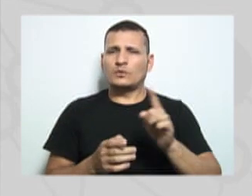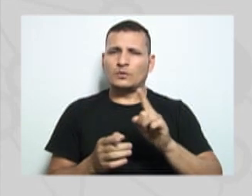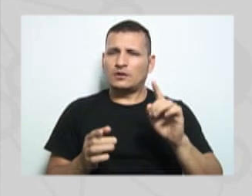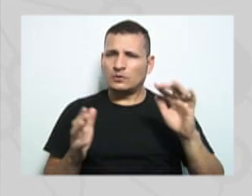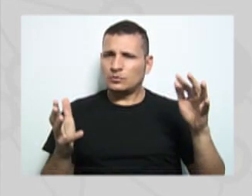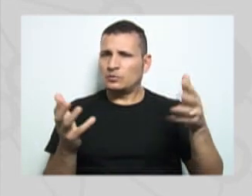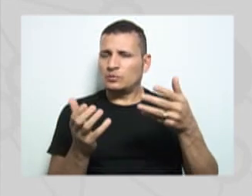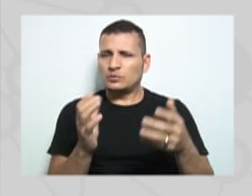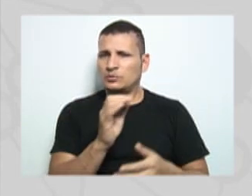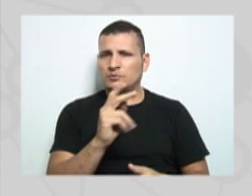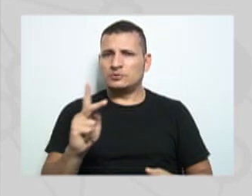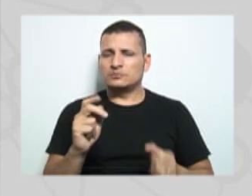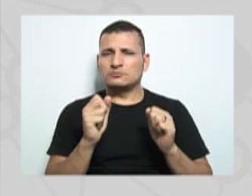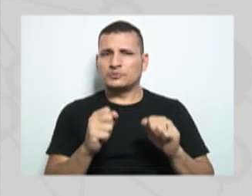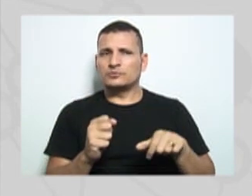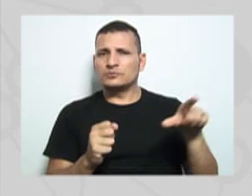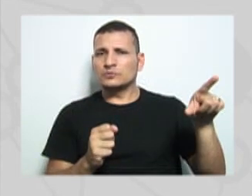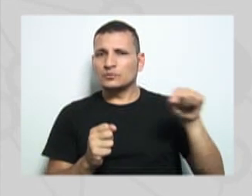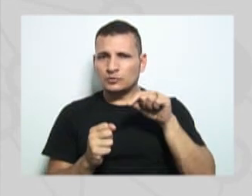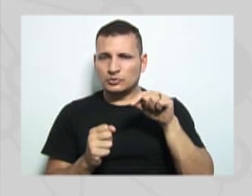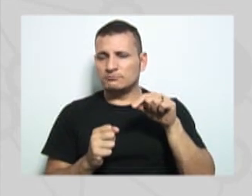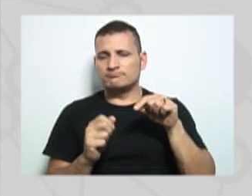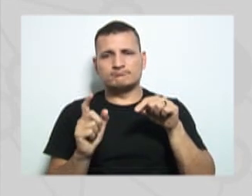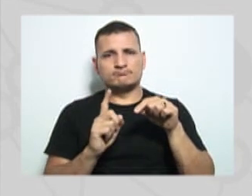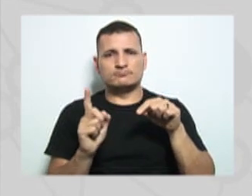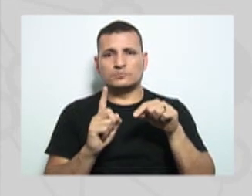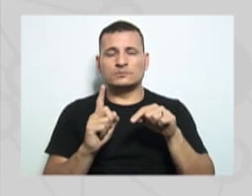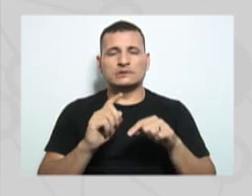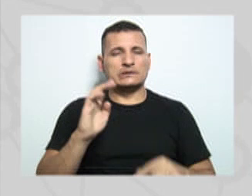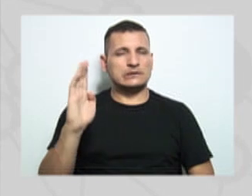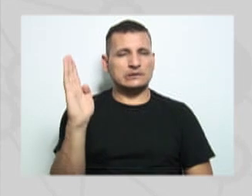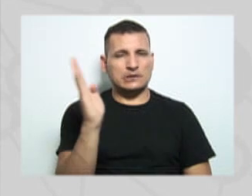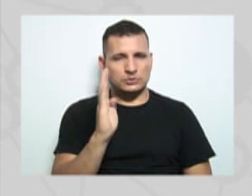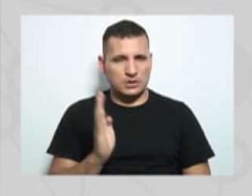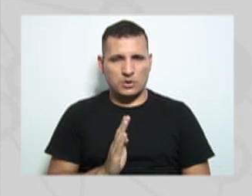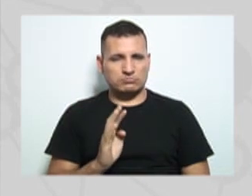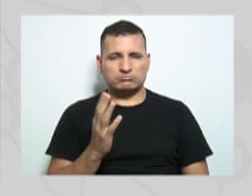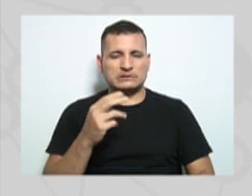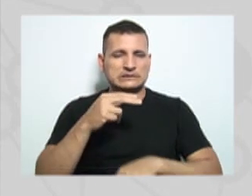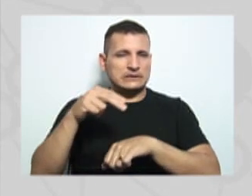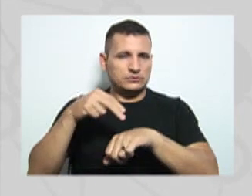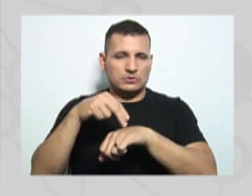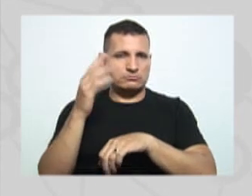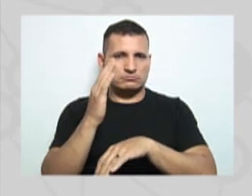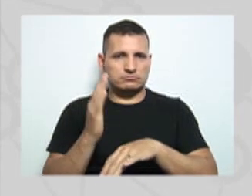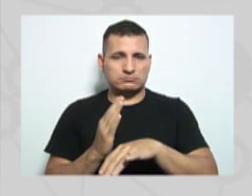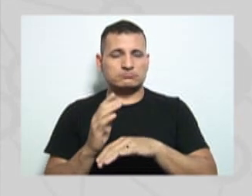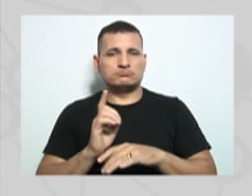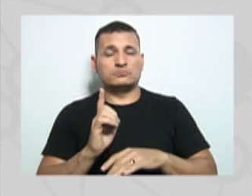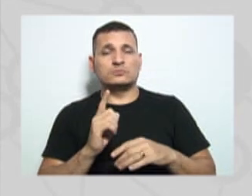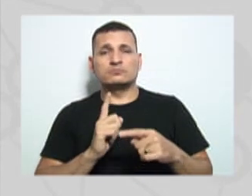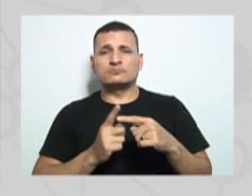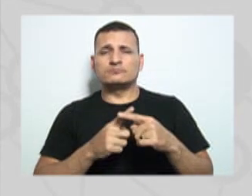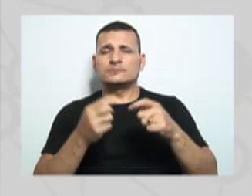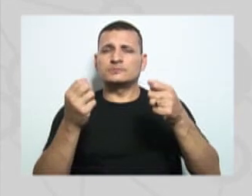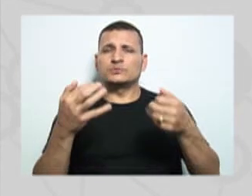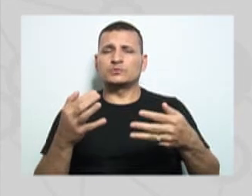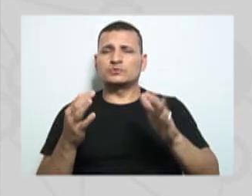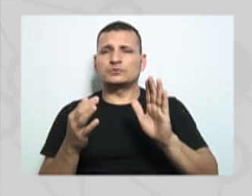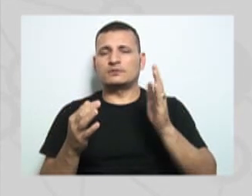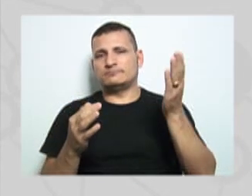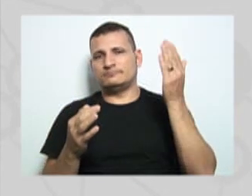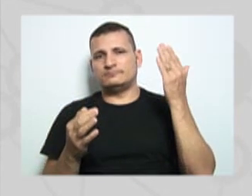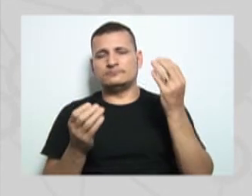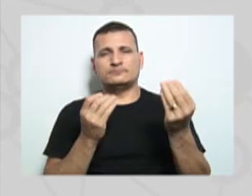Simples Nacional, a não ser as de consumo, onde nós já falamos dela na aula passada com relação